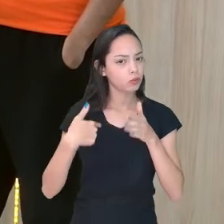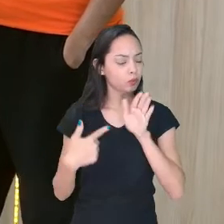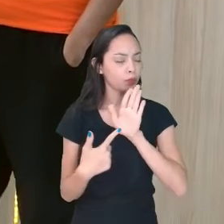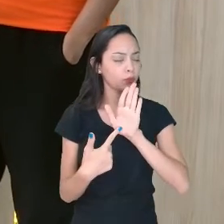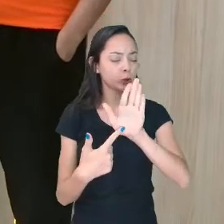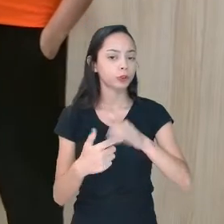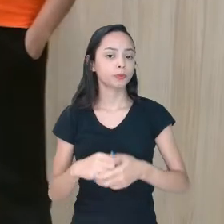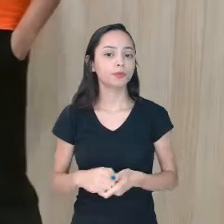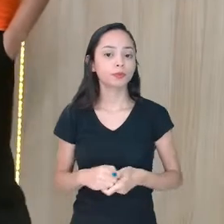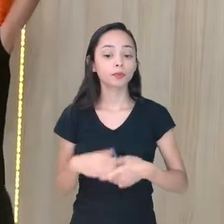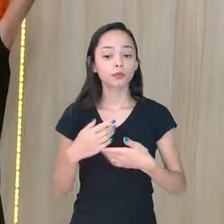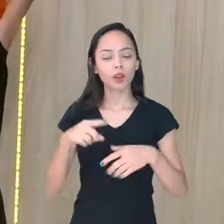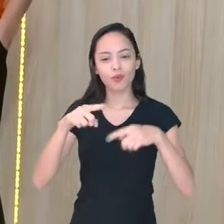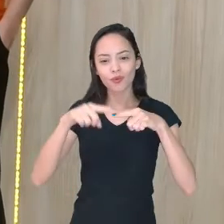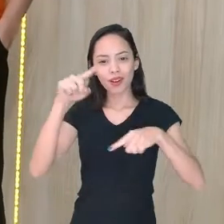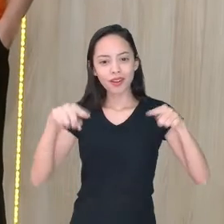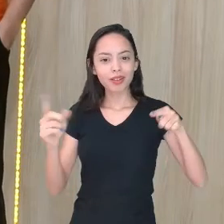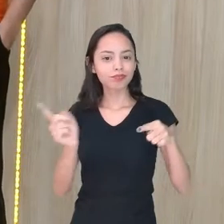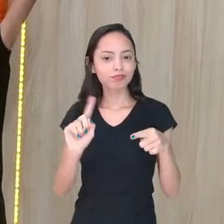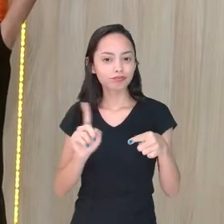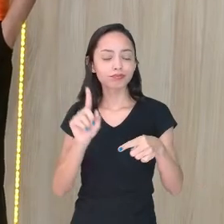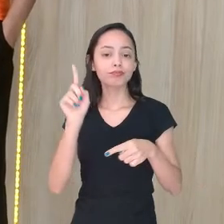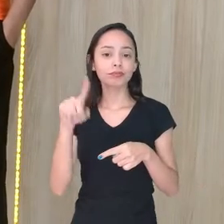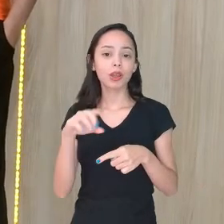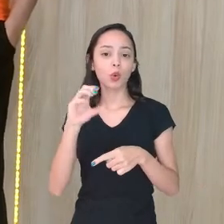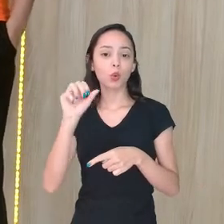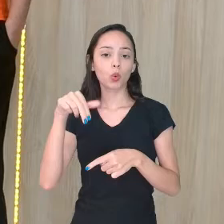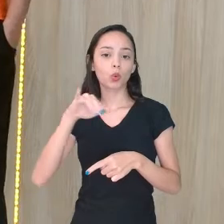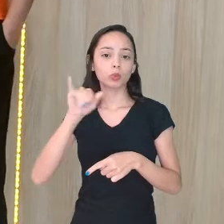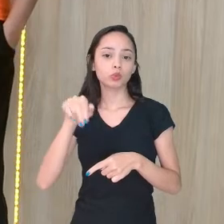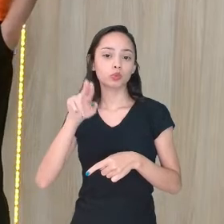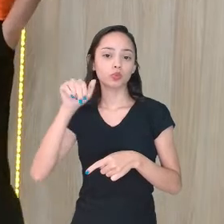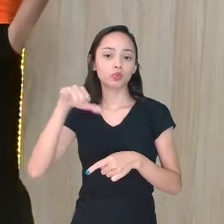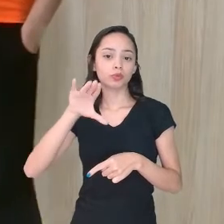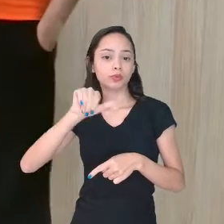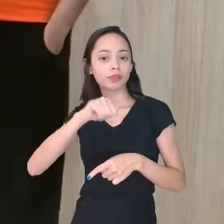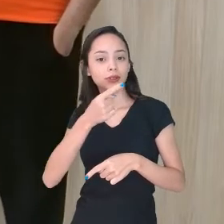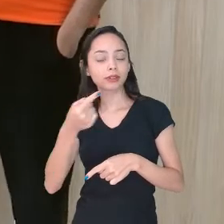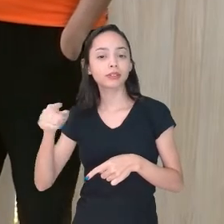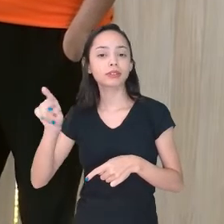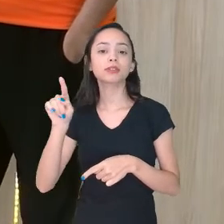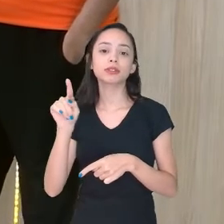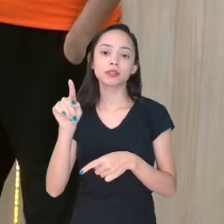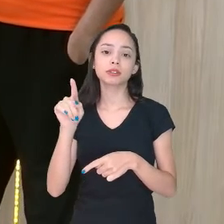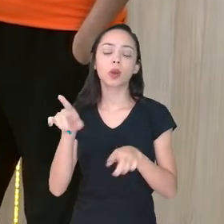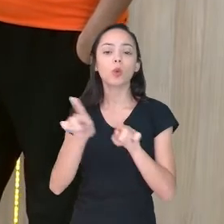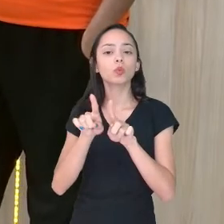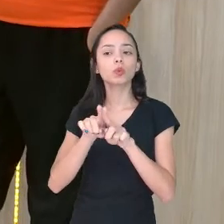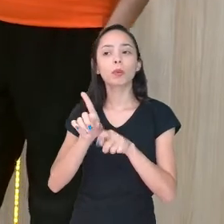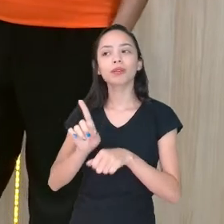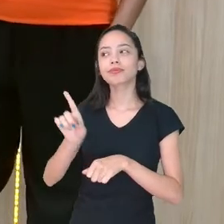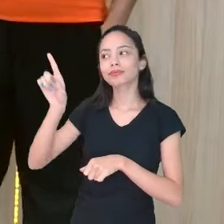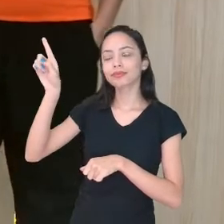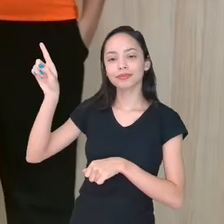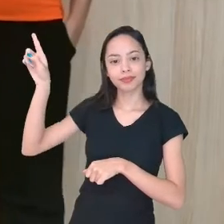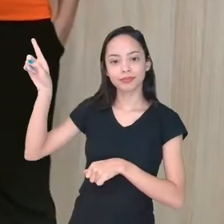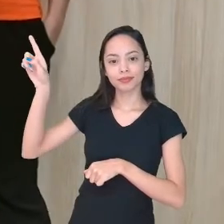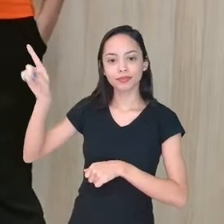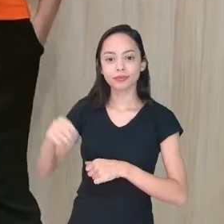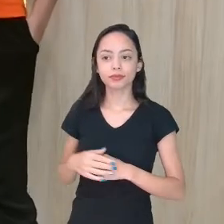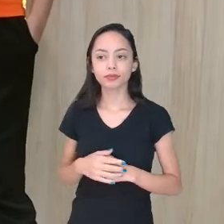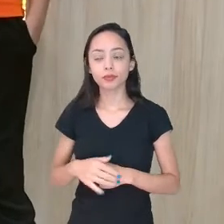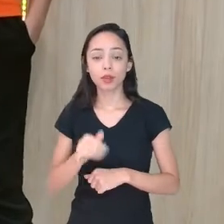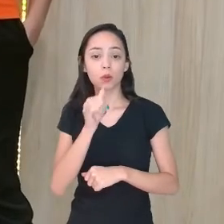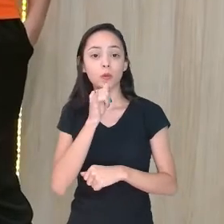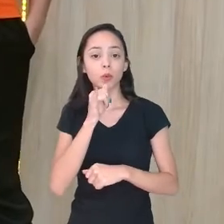As invariáveis são os advérbios, conjunção, interjeição e as preposições. Por exemplo, a palavrinha de